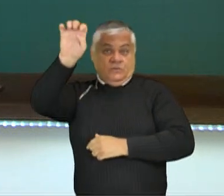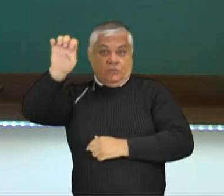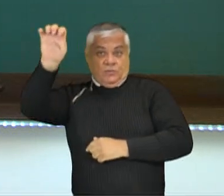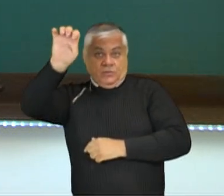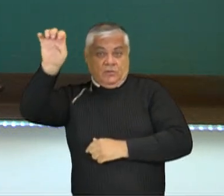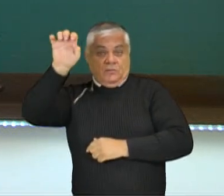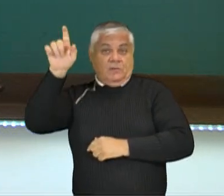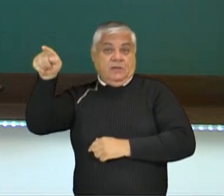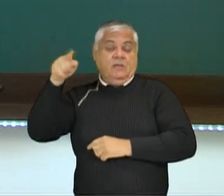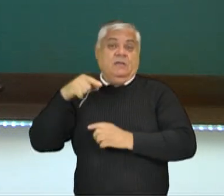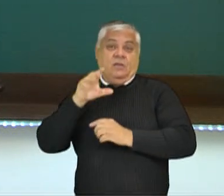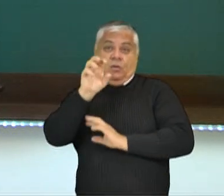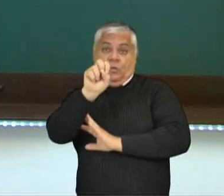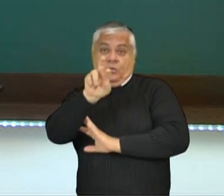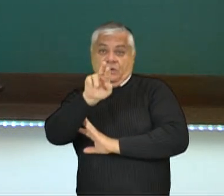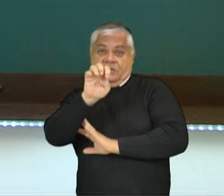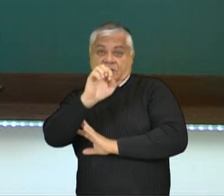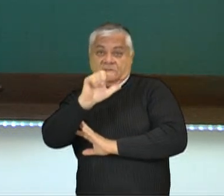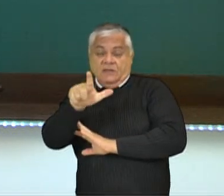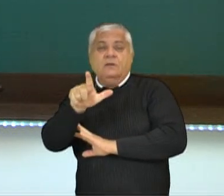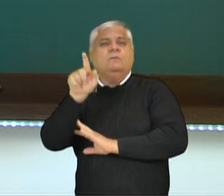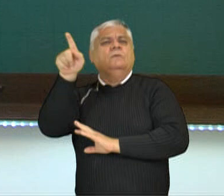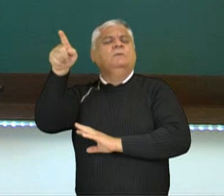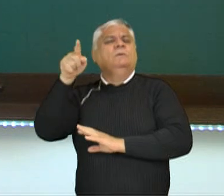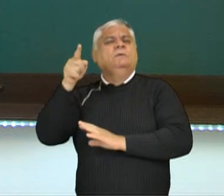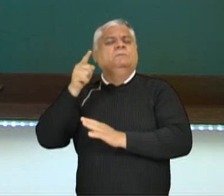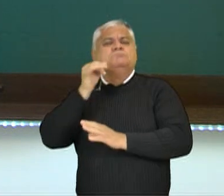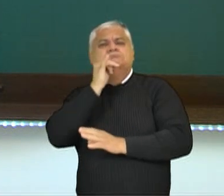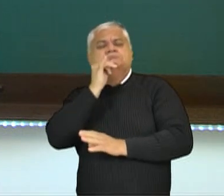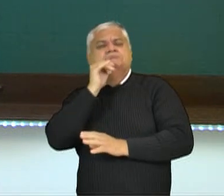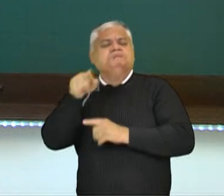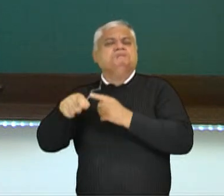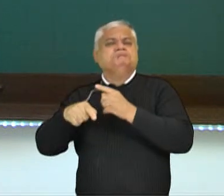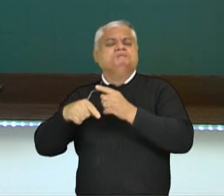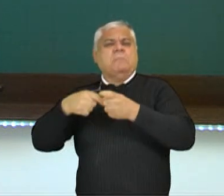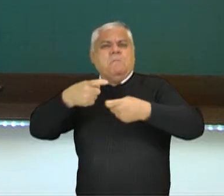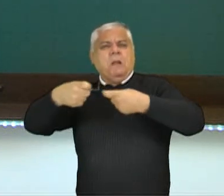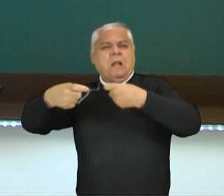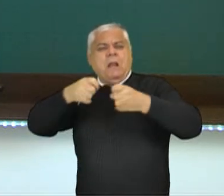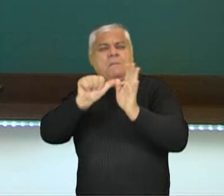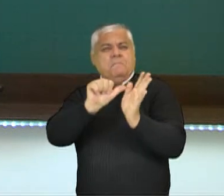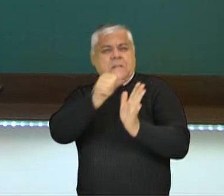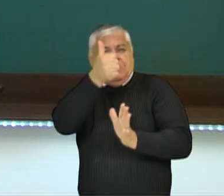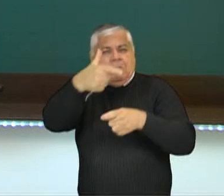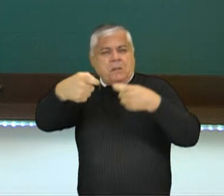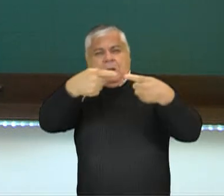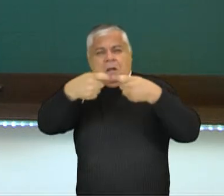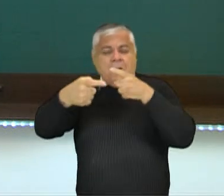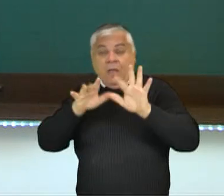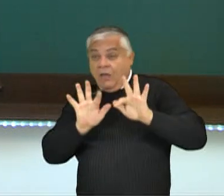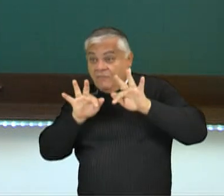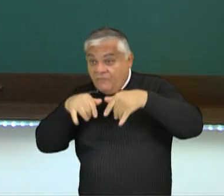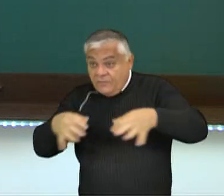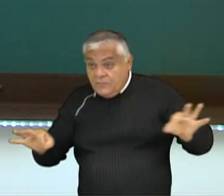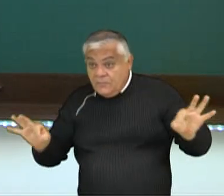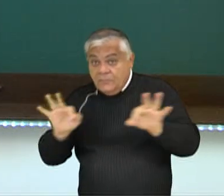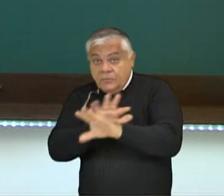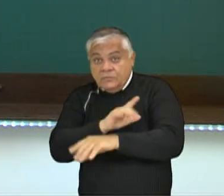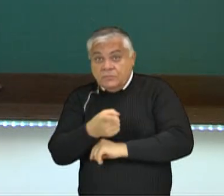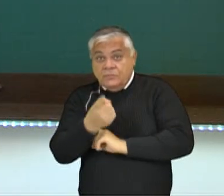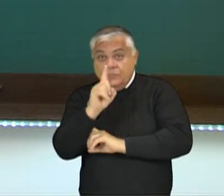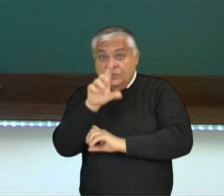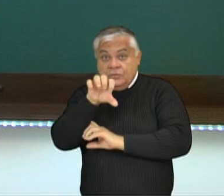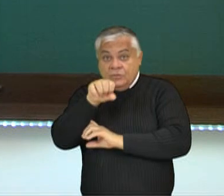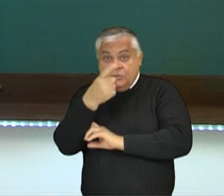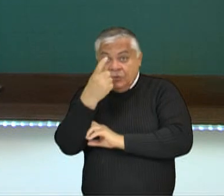a parte oriental, né, que a partir do pós-guerra, da Primeira Guerra Mundial, em 1918, quando formou-se